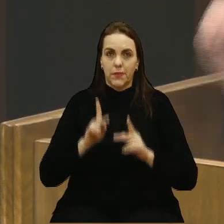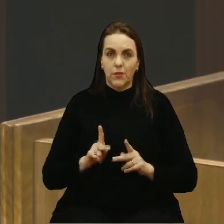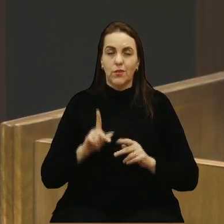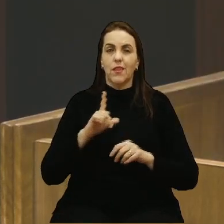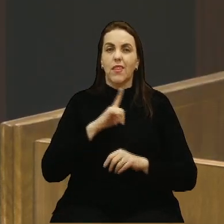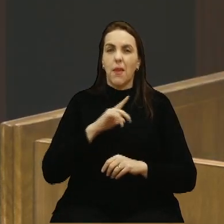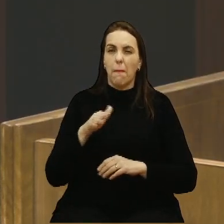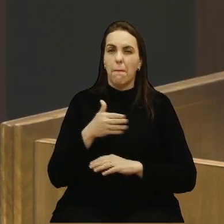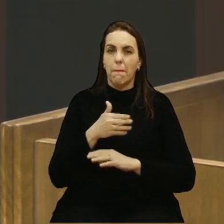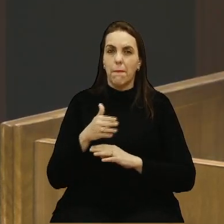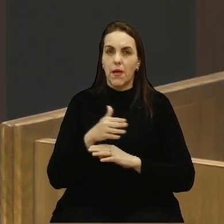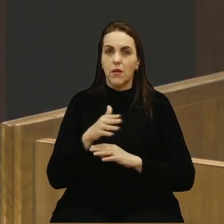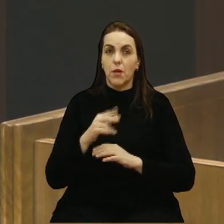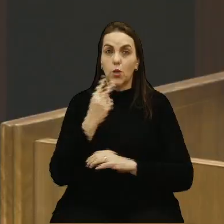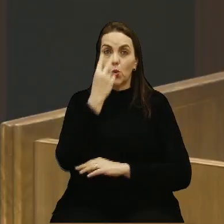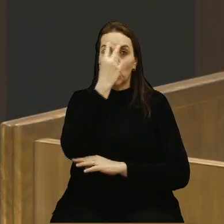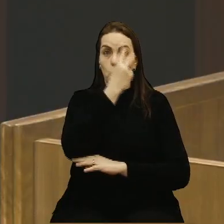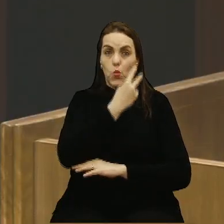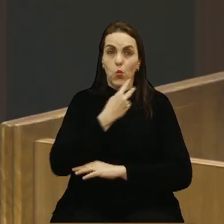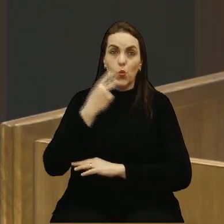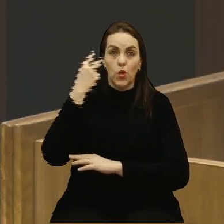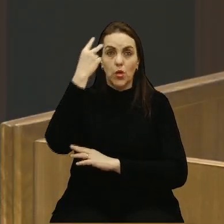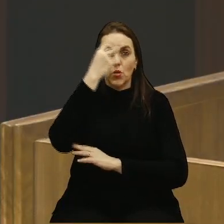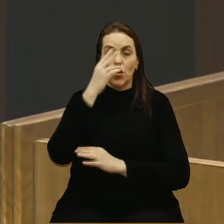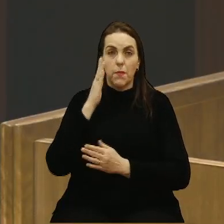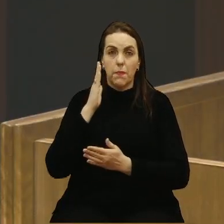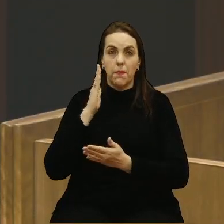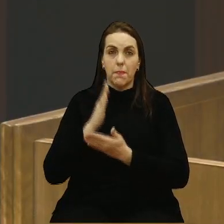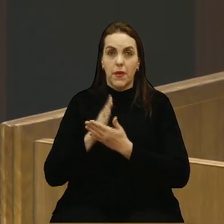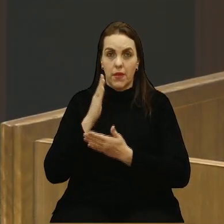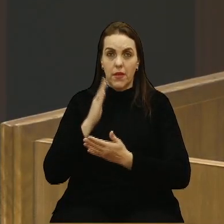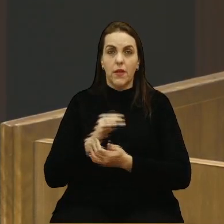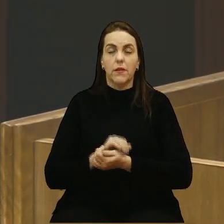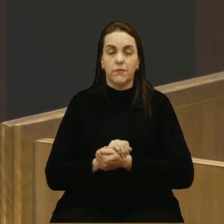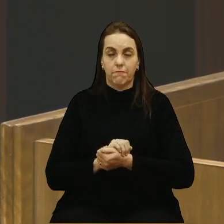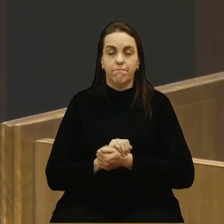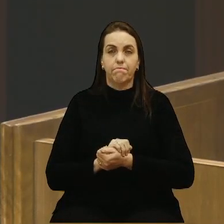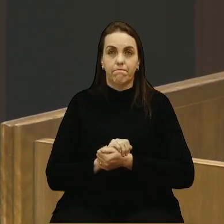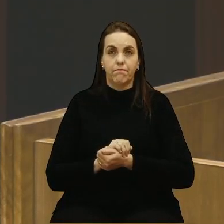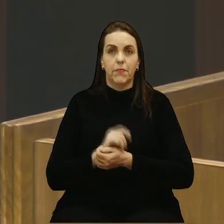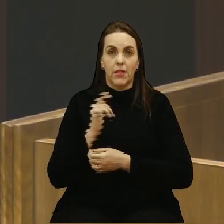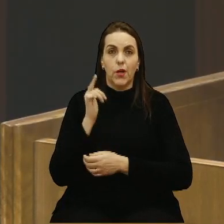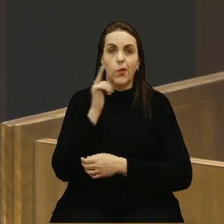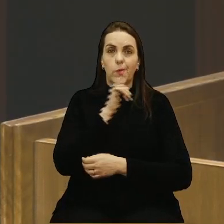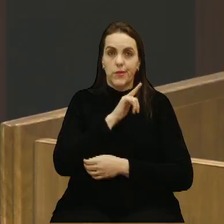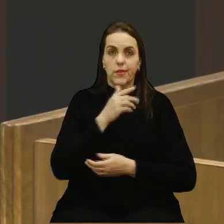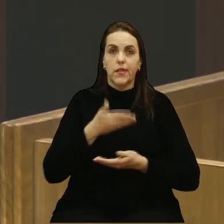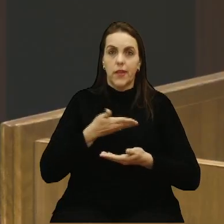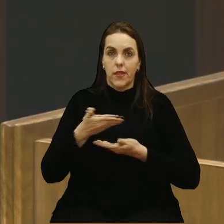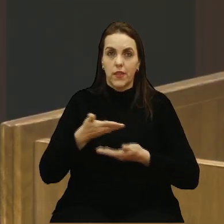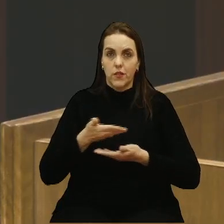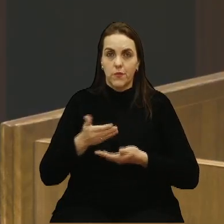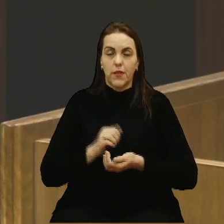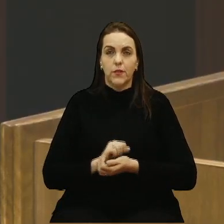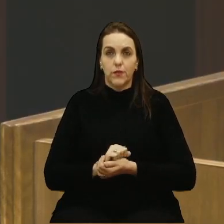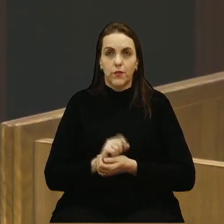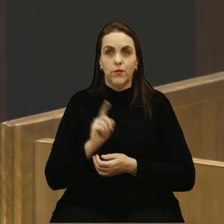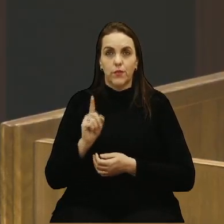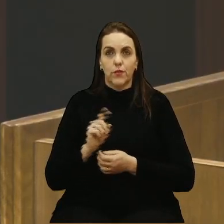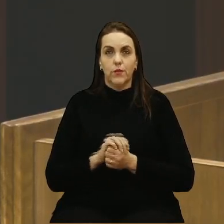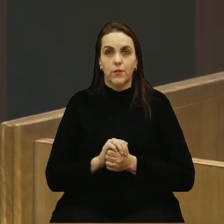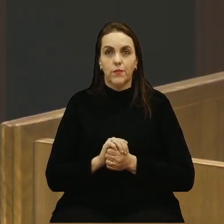cerca de 2 horas e 30 minutos para serem atendidos